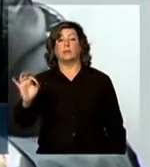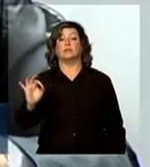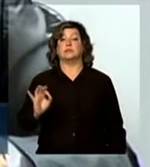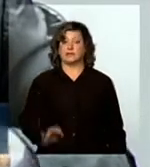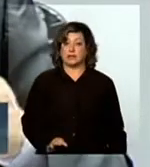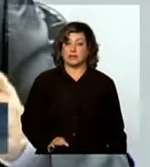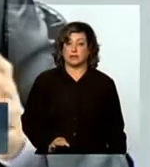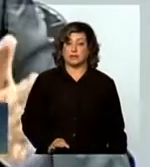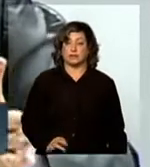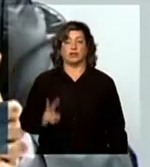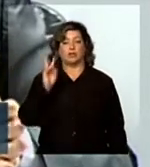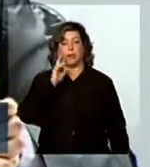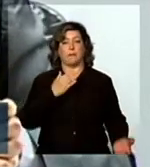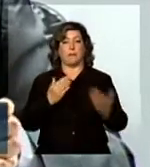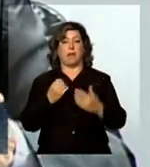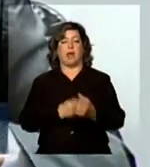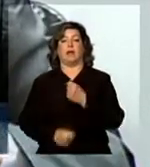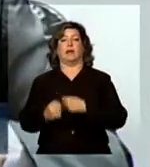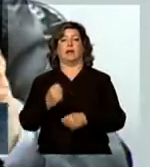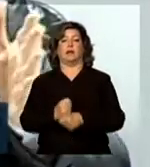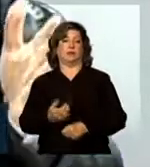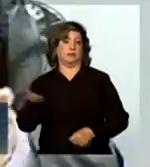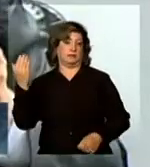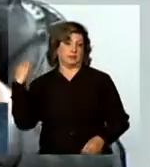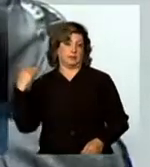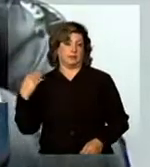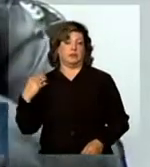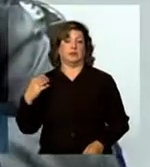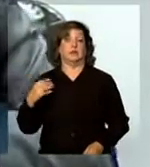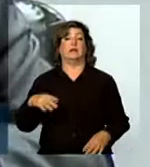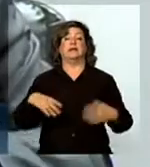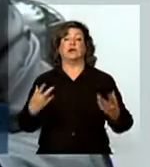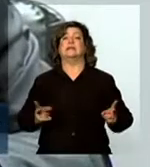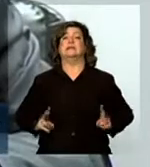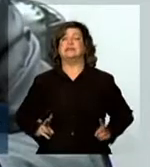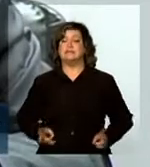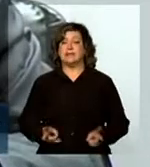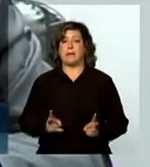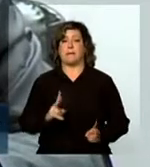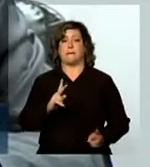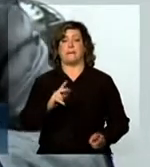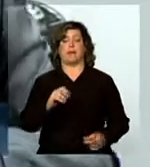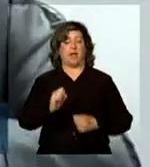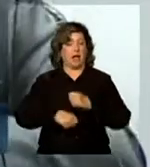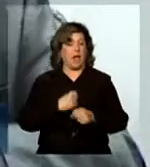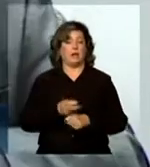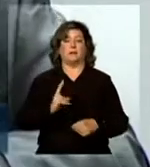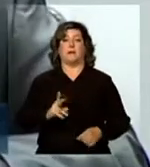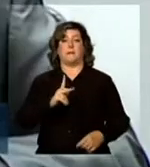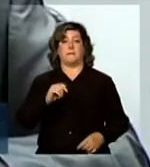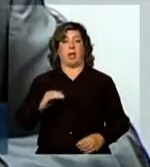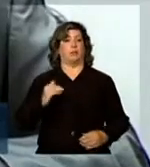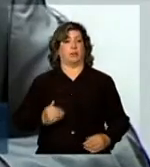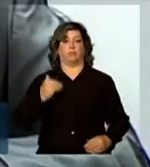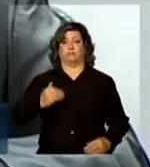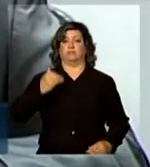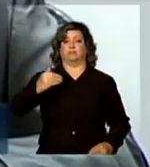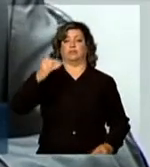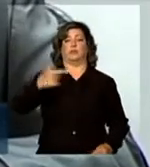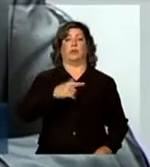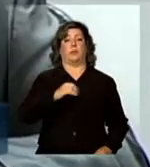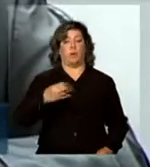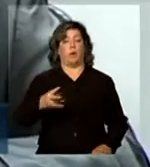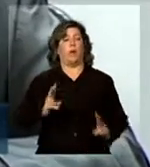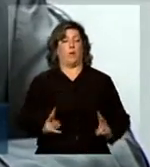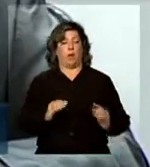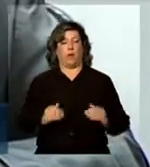22% em relação ao ano anterior. Portanto, todo ano o PAC vem aumentando, né? E continuará aumentando em 2014.